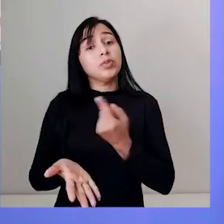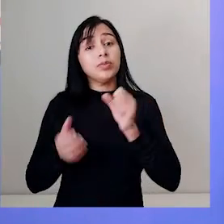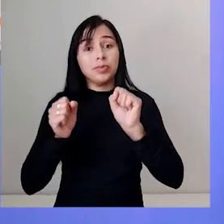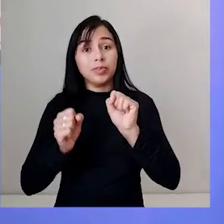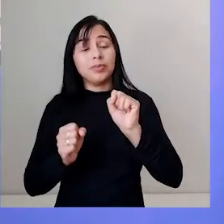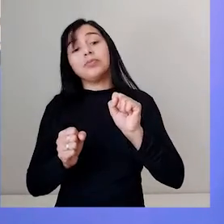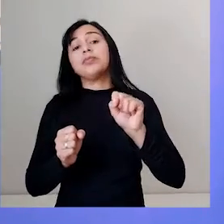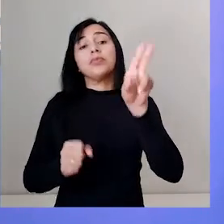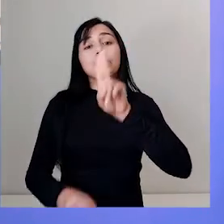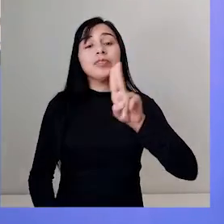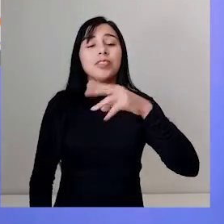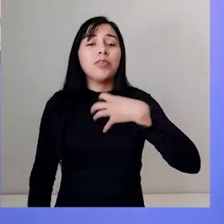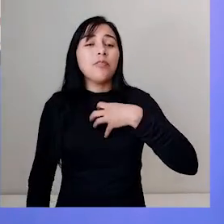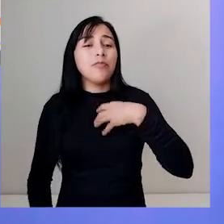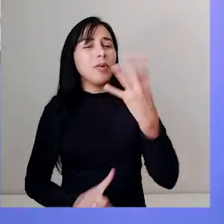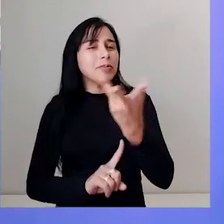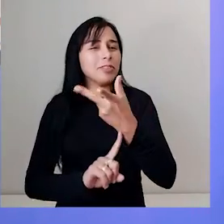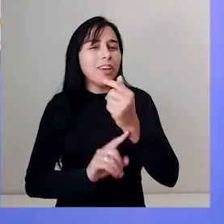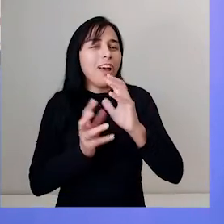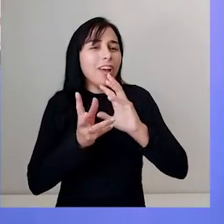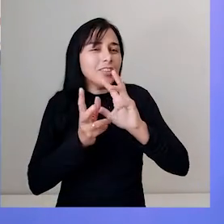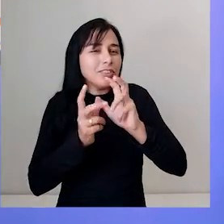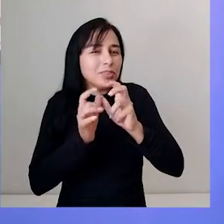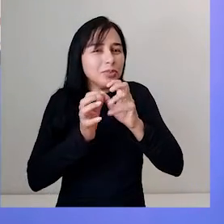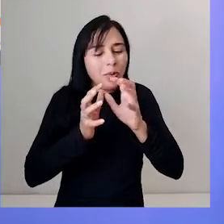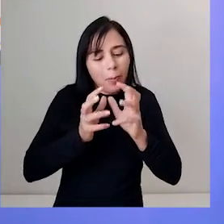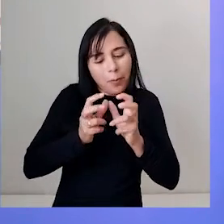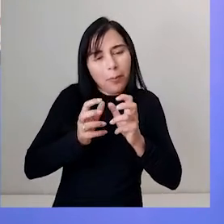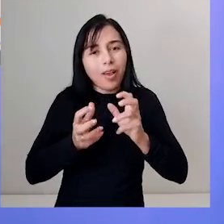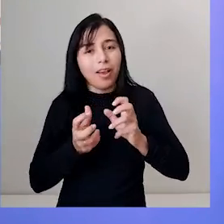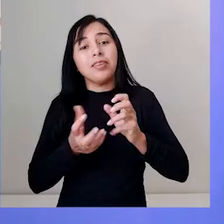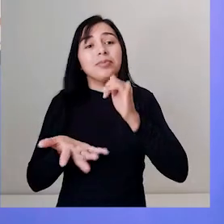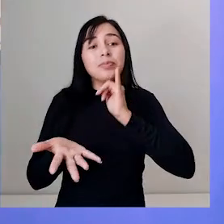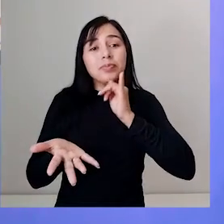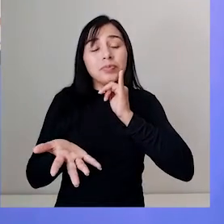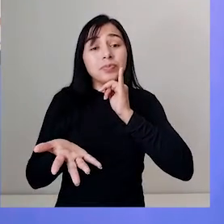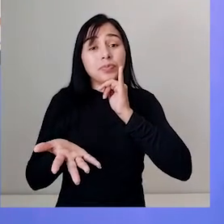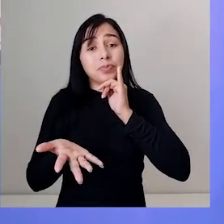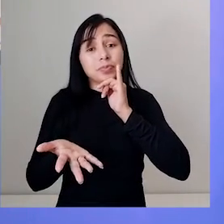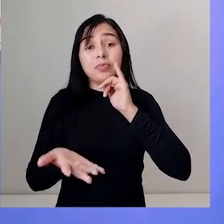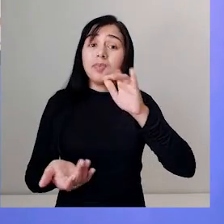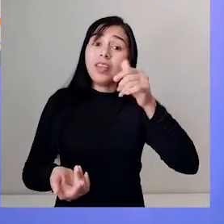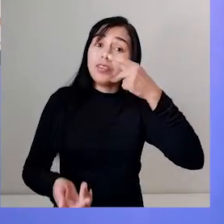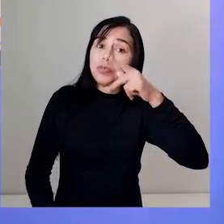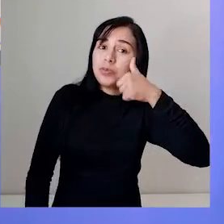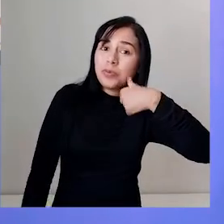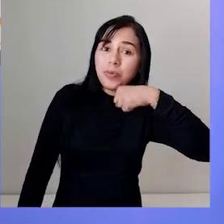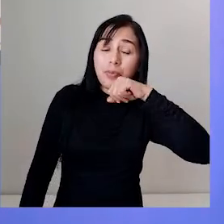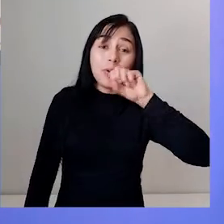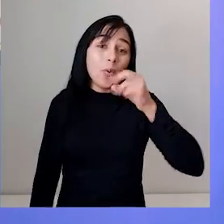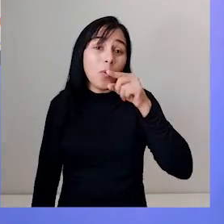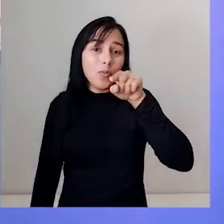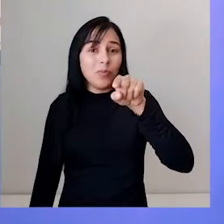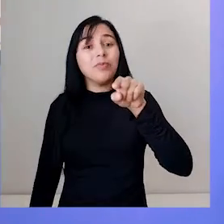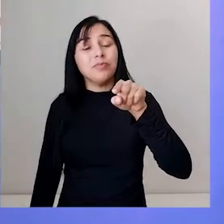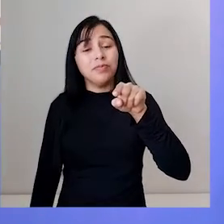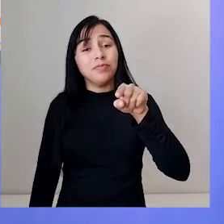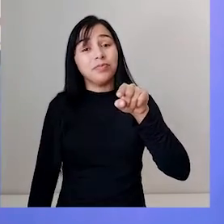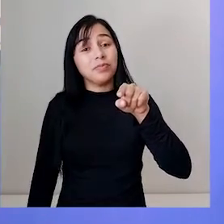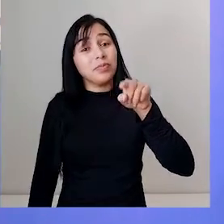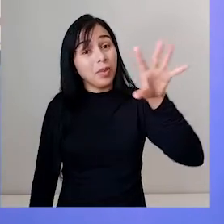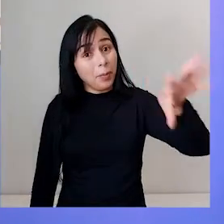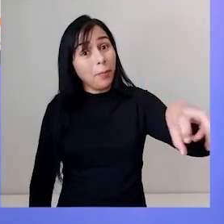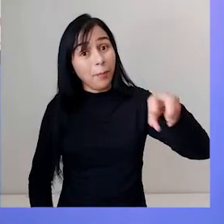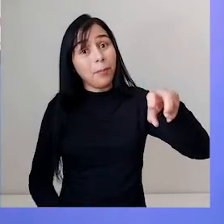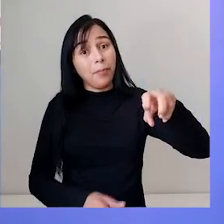utilizá-lo para uma nova finalidade. É quando a mamãe ou você mesmo em casa pega